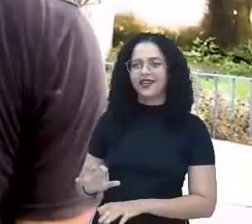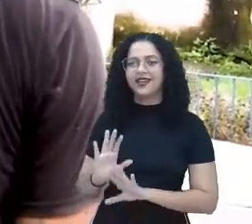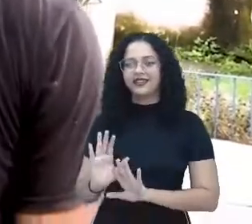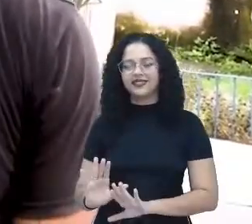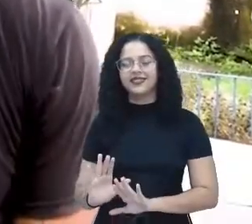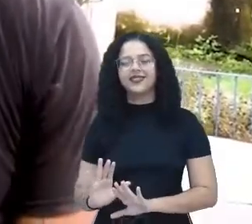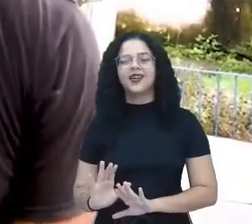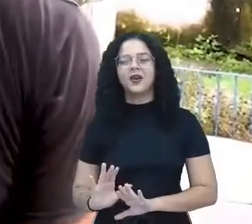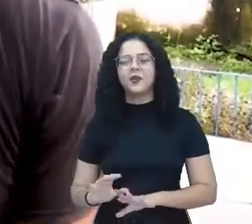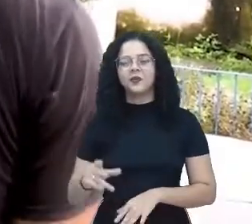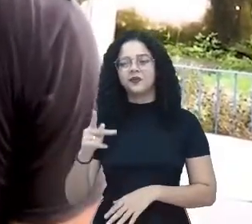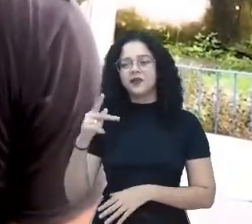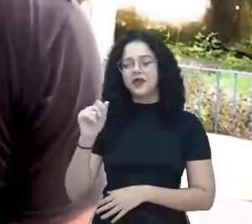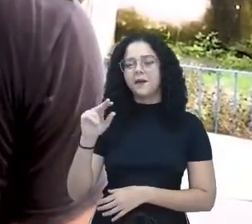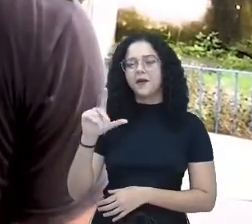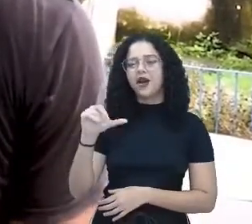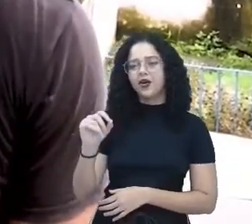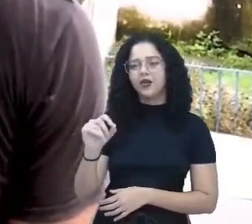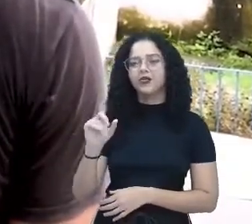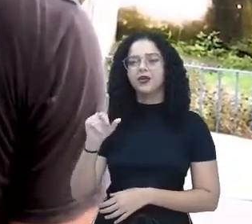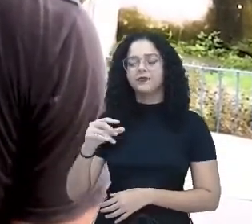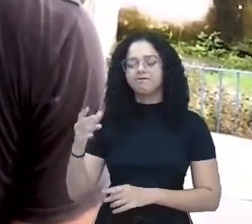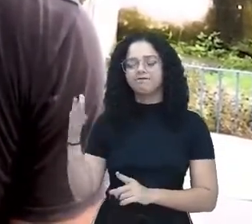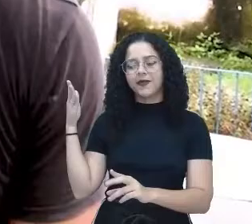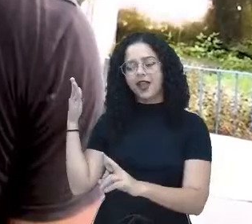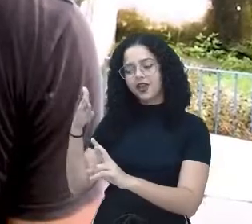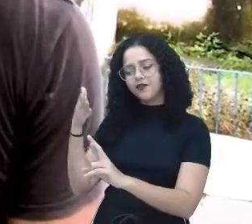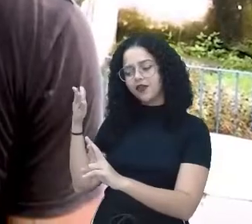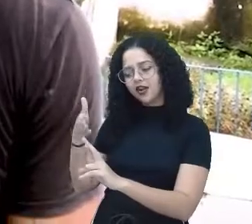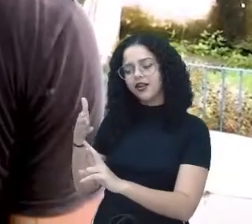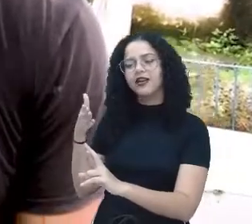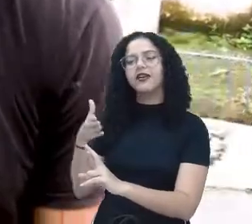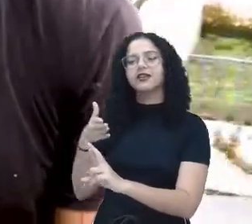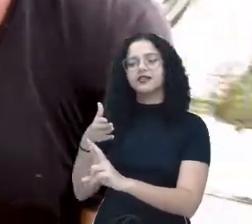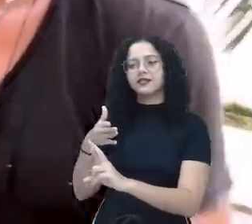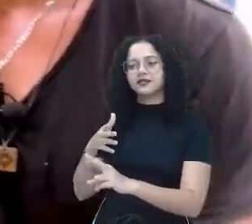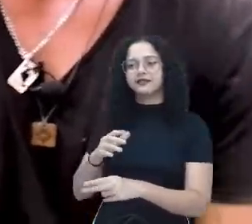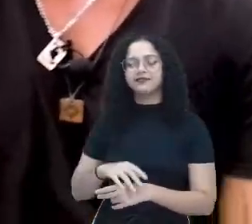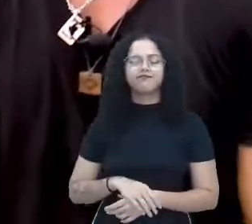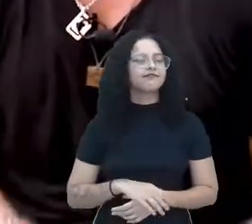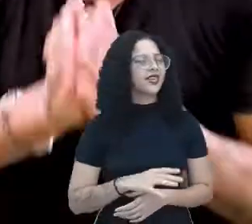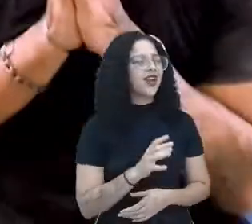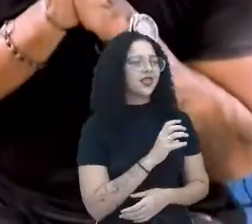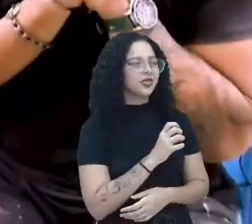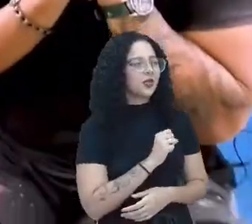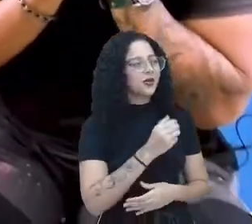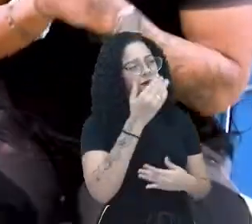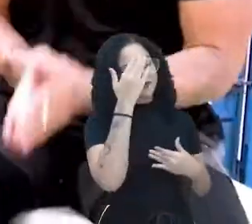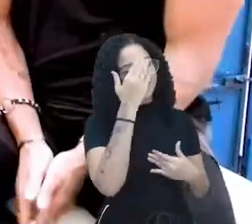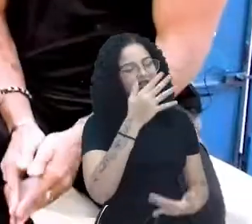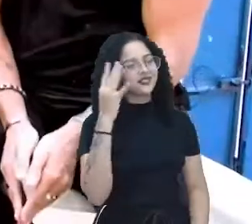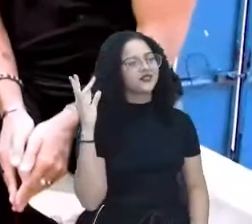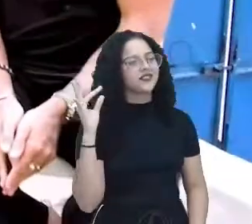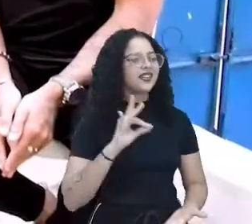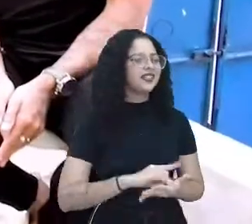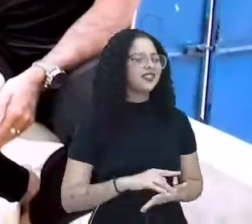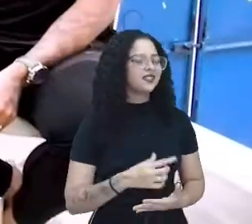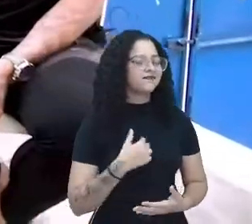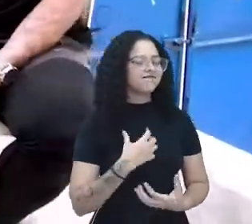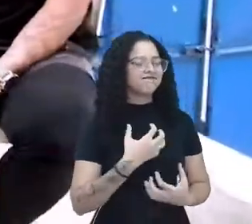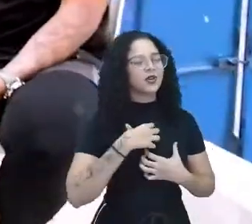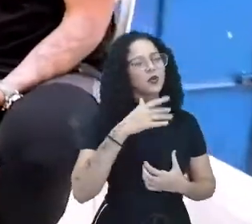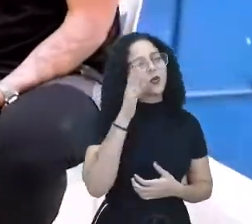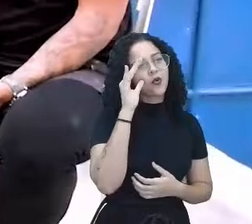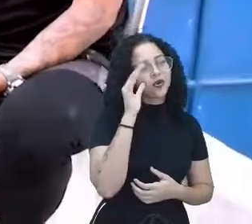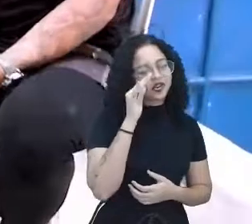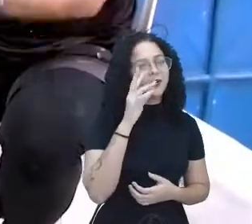Então, Paulo Freire, essa grande referência. Ai, Rafa, adorei. Obrigada, de verdade. Sou curiosíssima